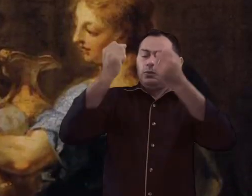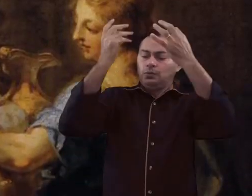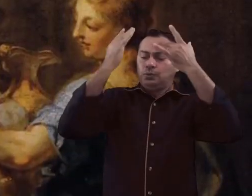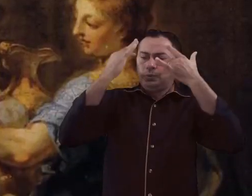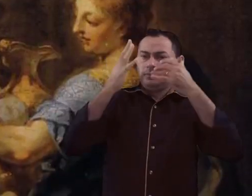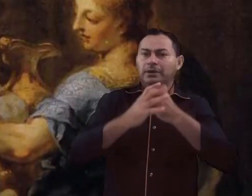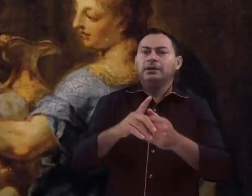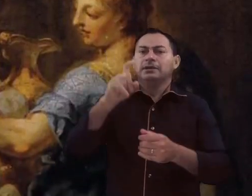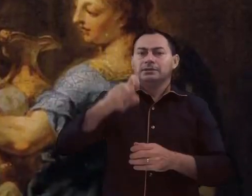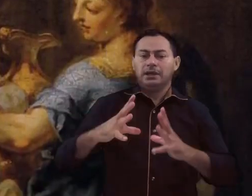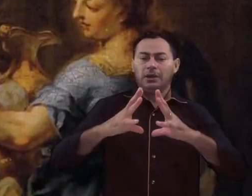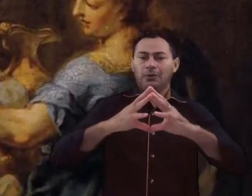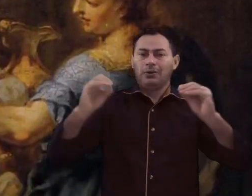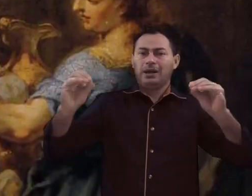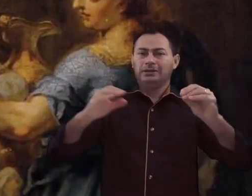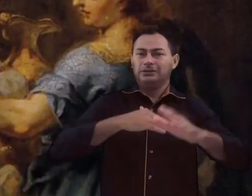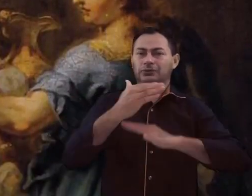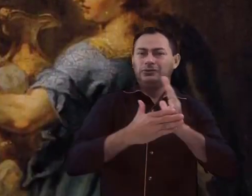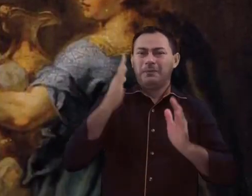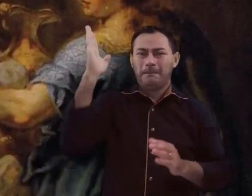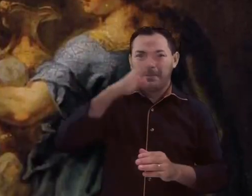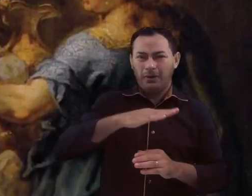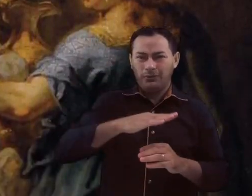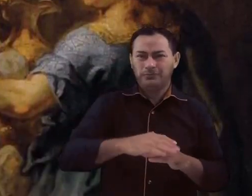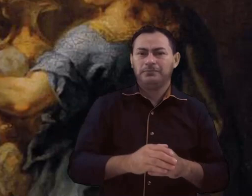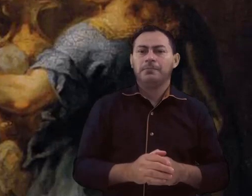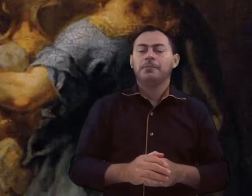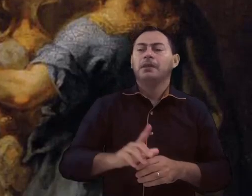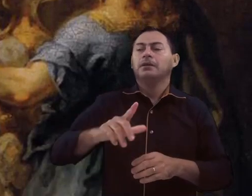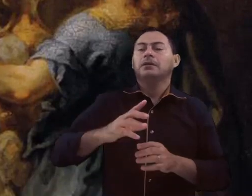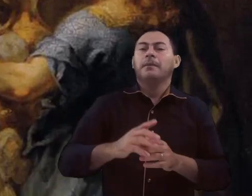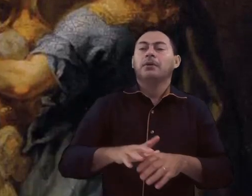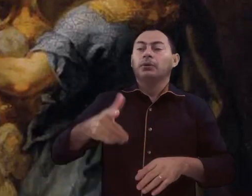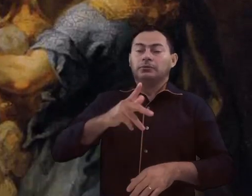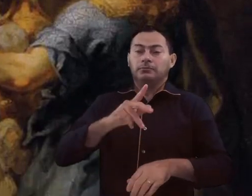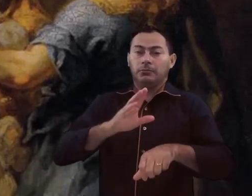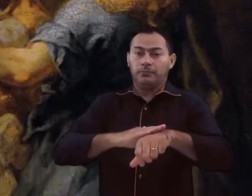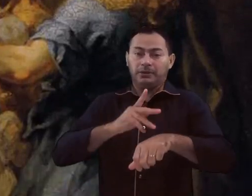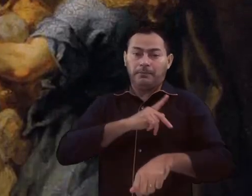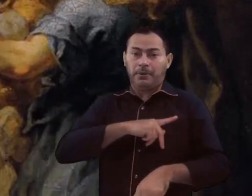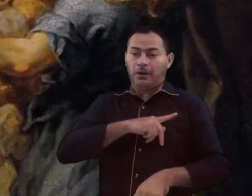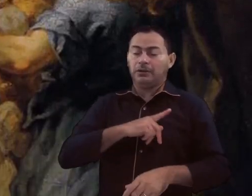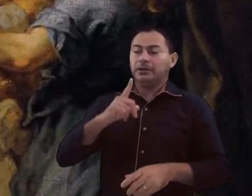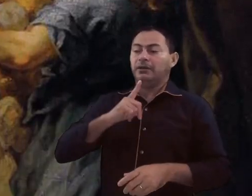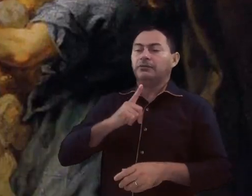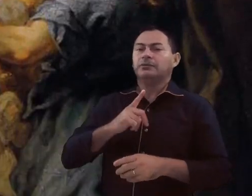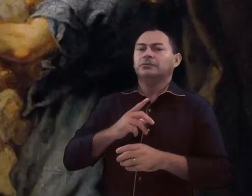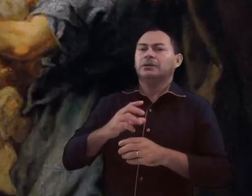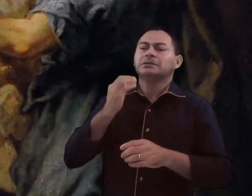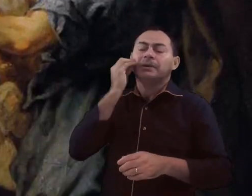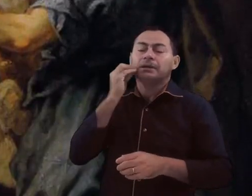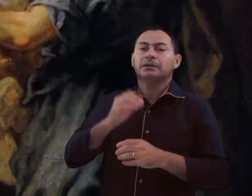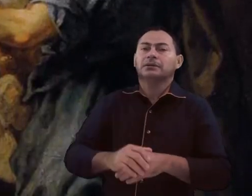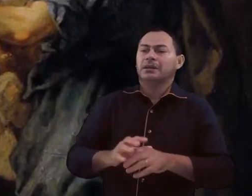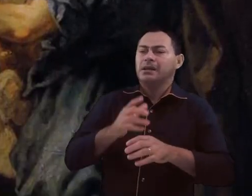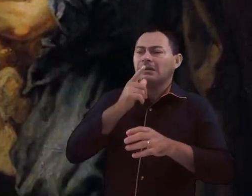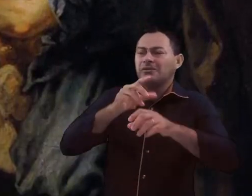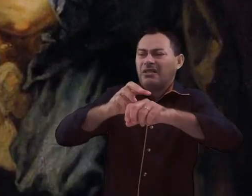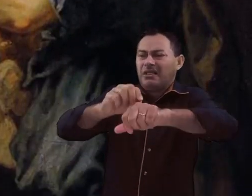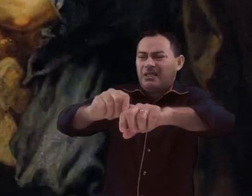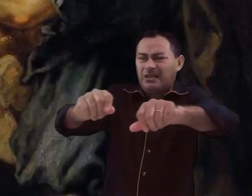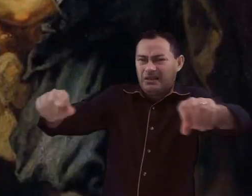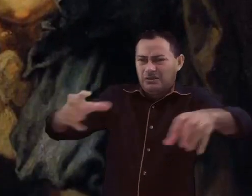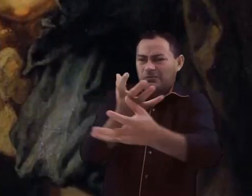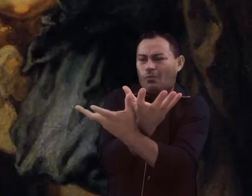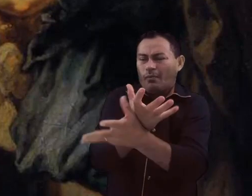cheio do Espírito Santo e ser curado. Paulo conta que depois teve outra experiência no deserto da Arábia. Ele